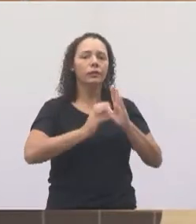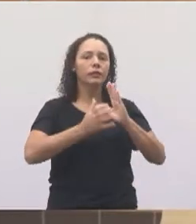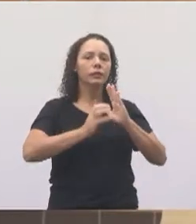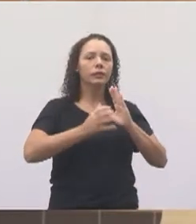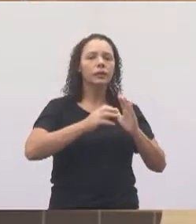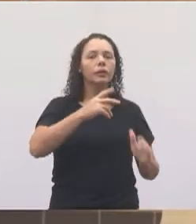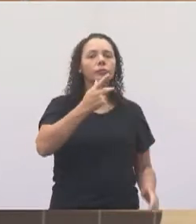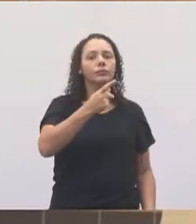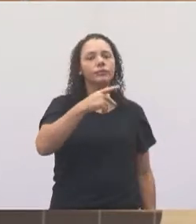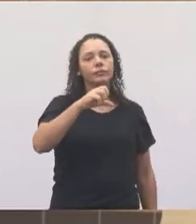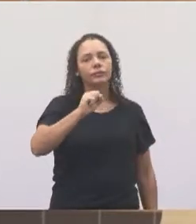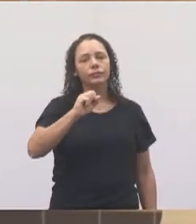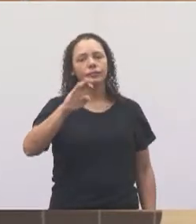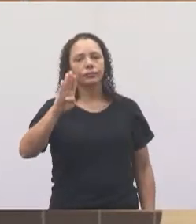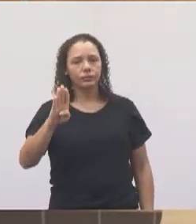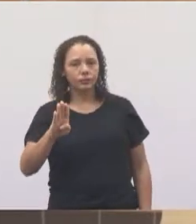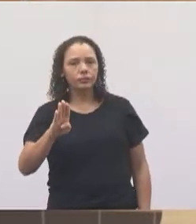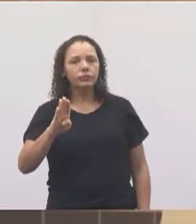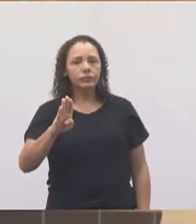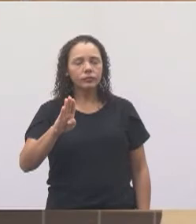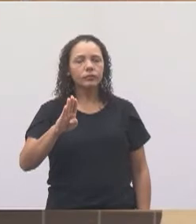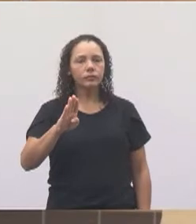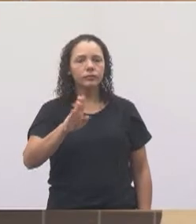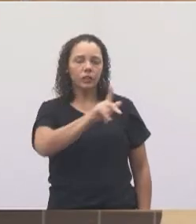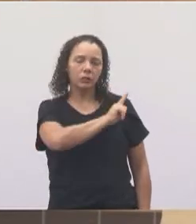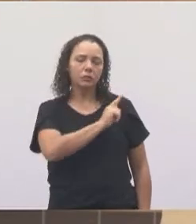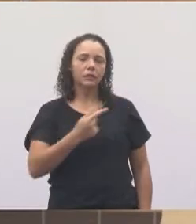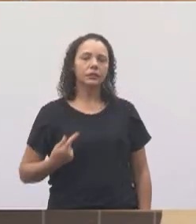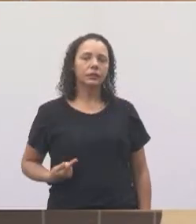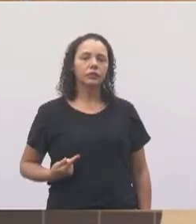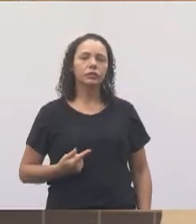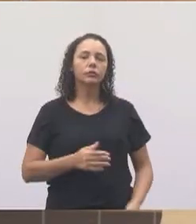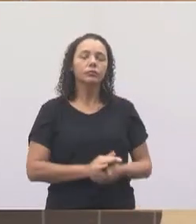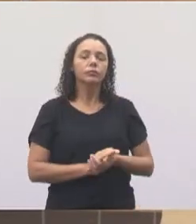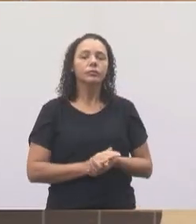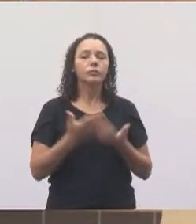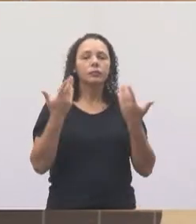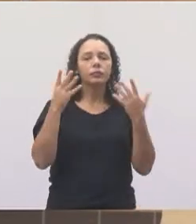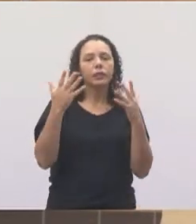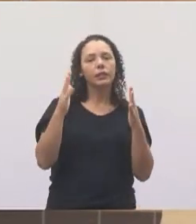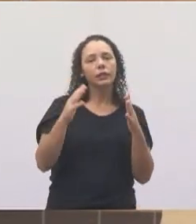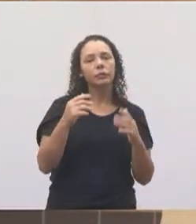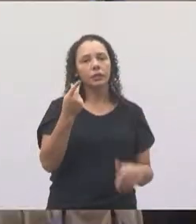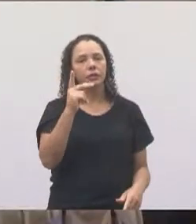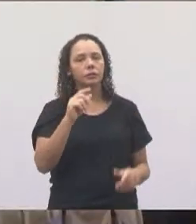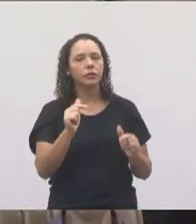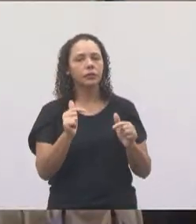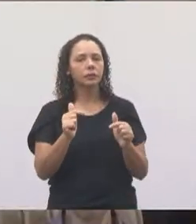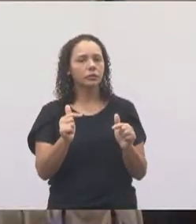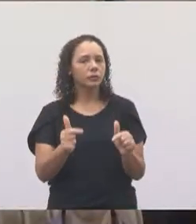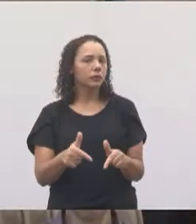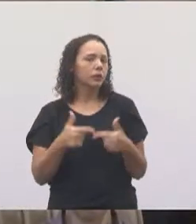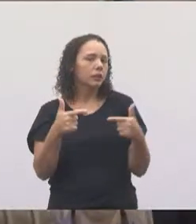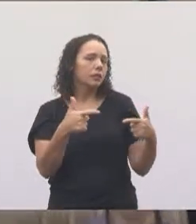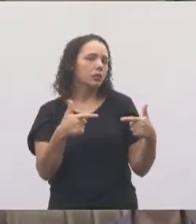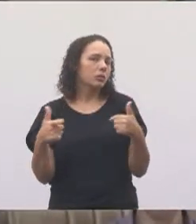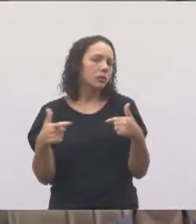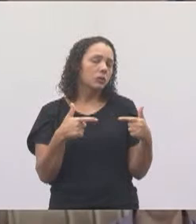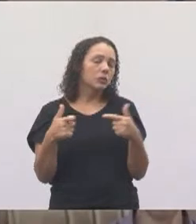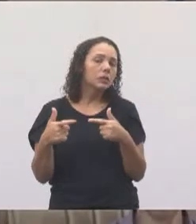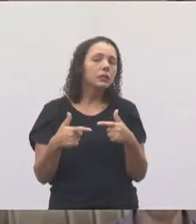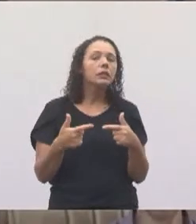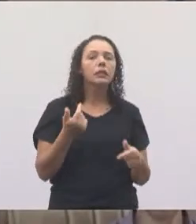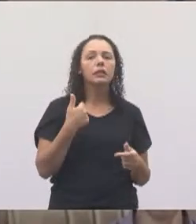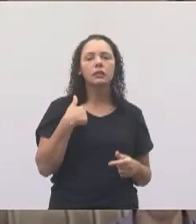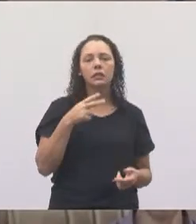do PSB municipal, está junto com a Leni aqui. Parabéns, Gabriel, pelas suas lutas, não é? Acompanho há